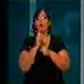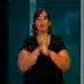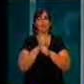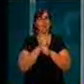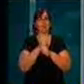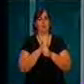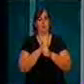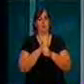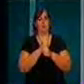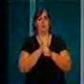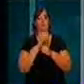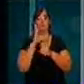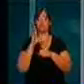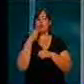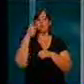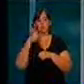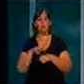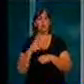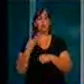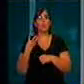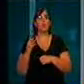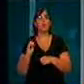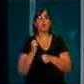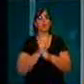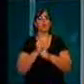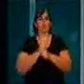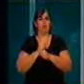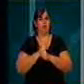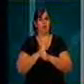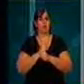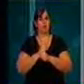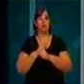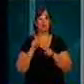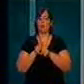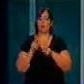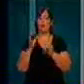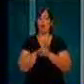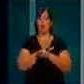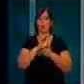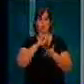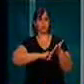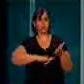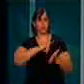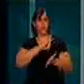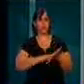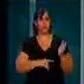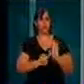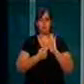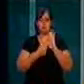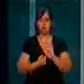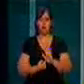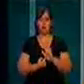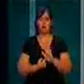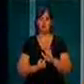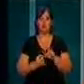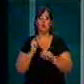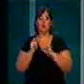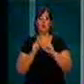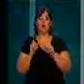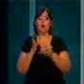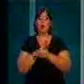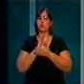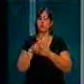amigos, há 40 anos. E parte dos documentos que supostamente instruem a inicial da ação foram reunidos